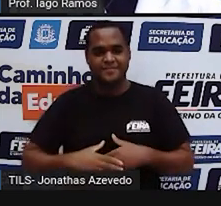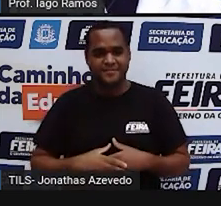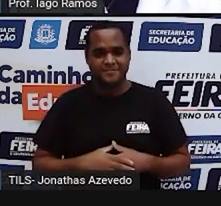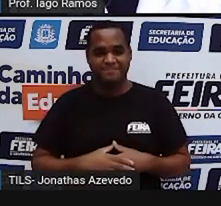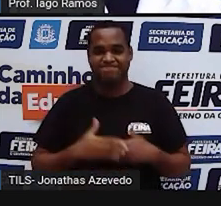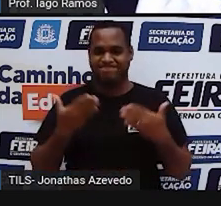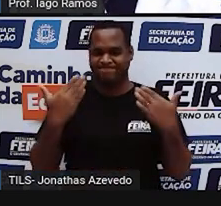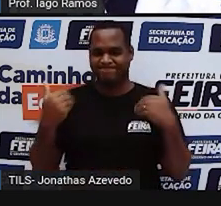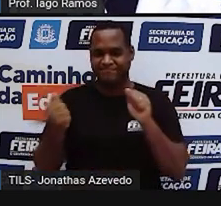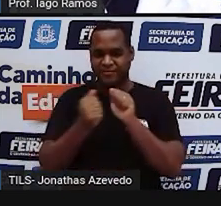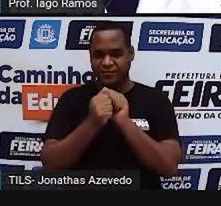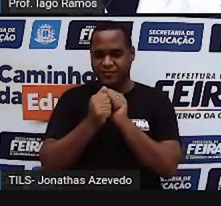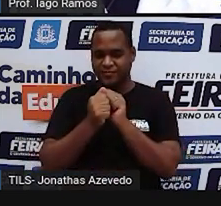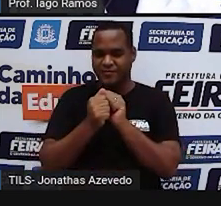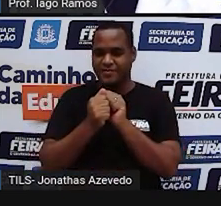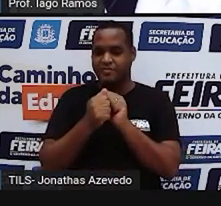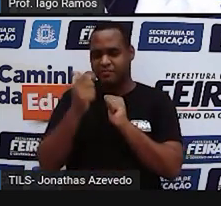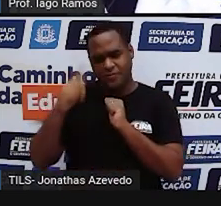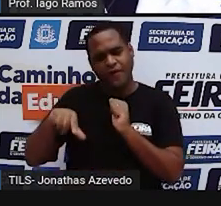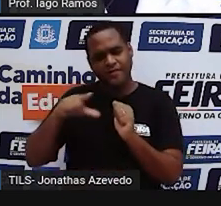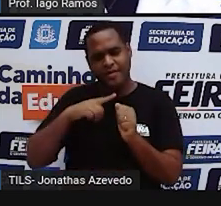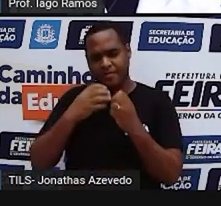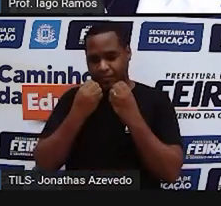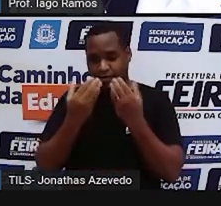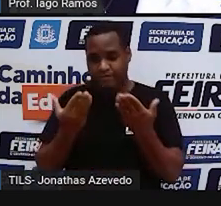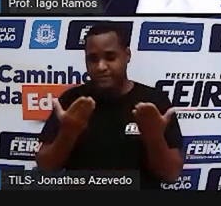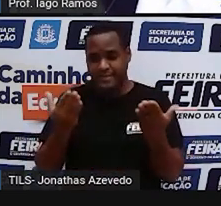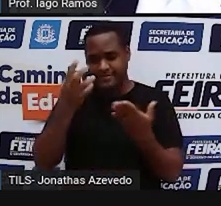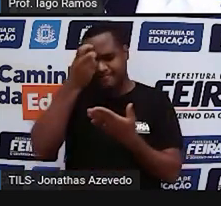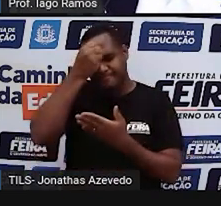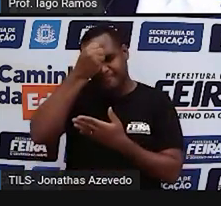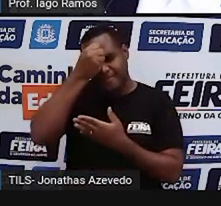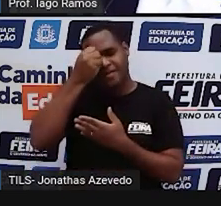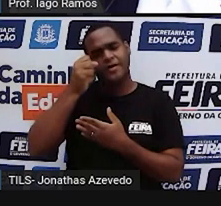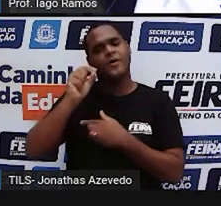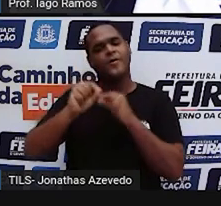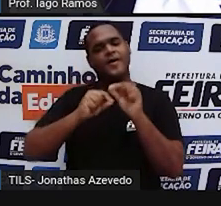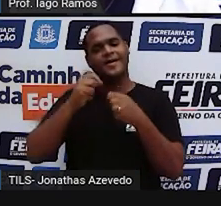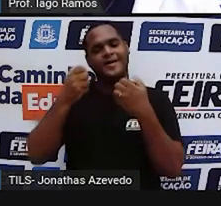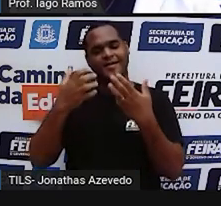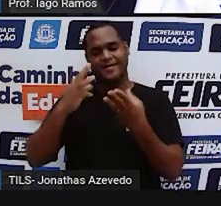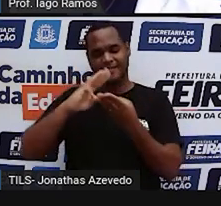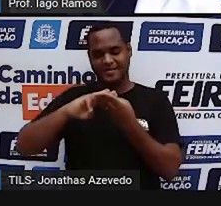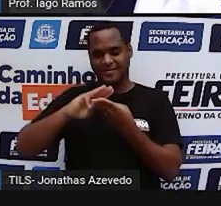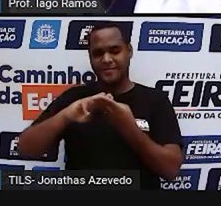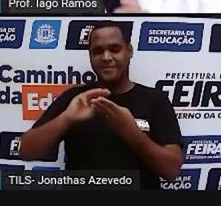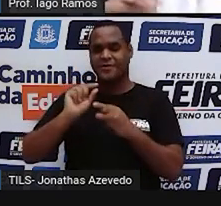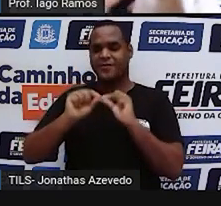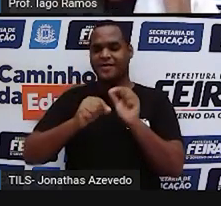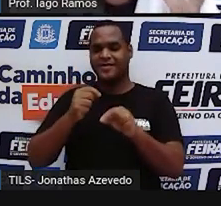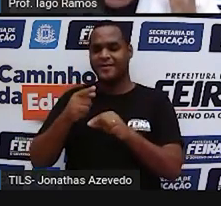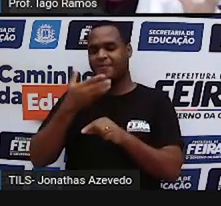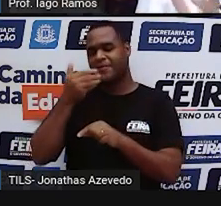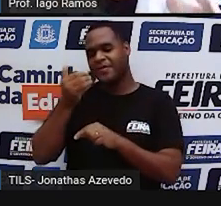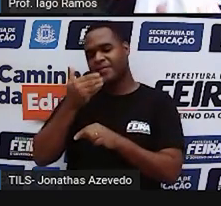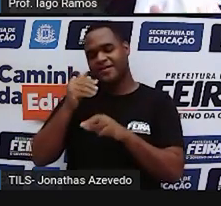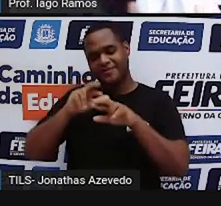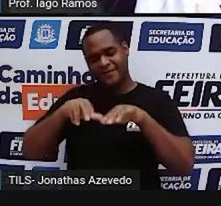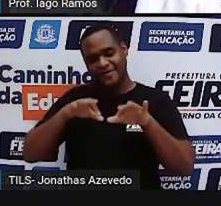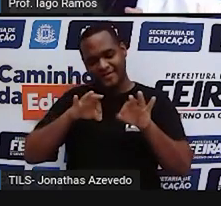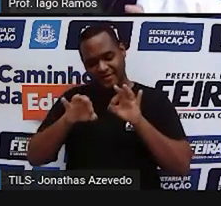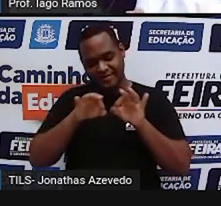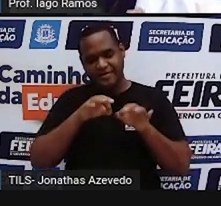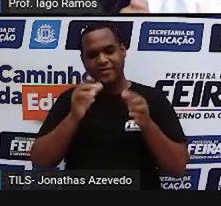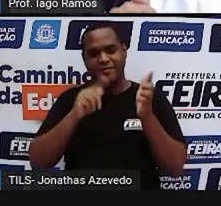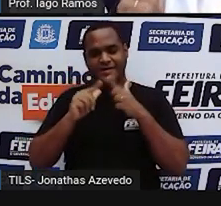tamo junto aqui mais uma vez para aprender né para aprender matemática do melhor jeito